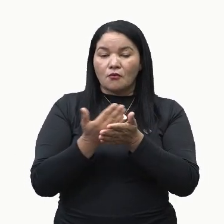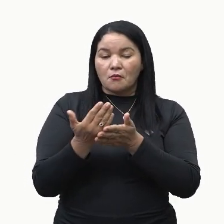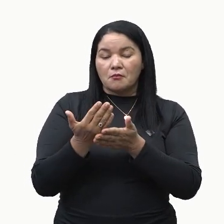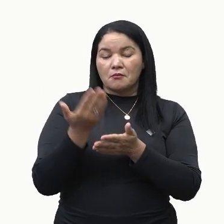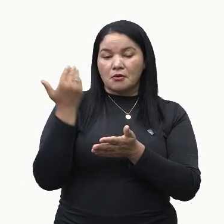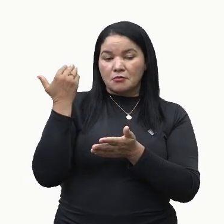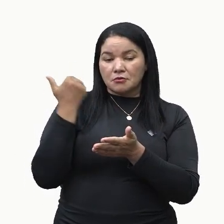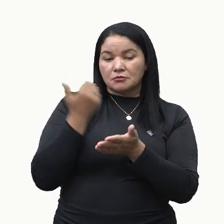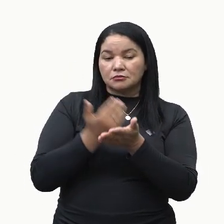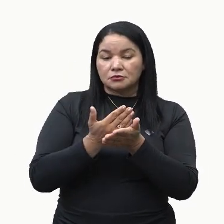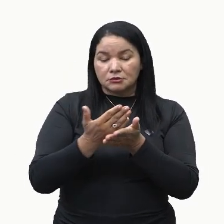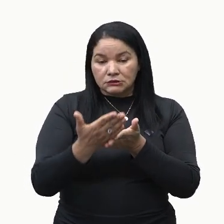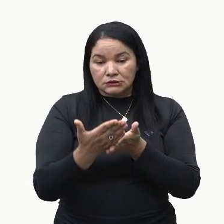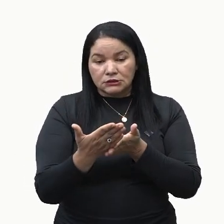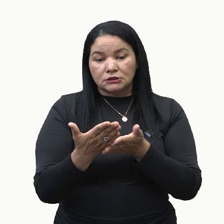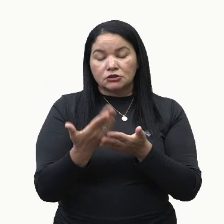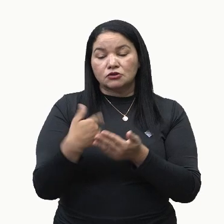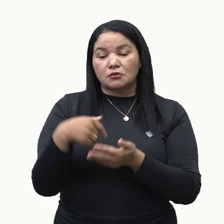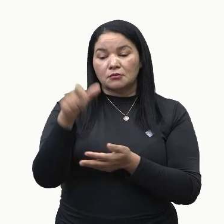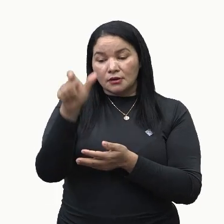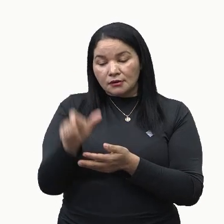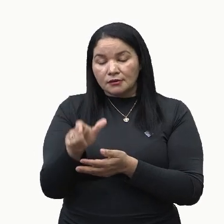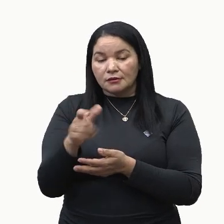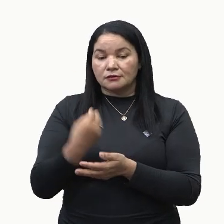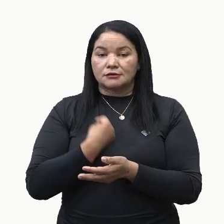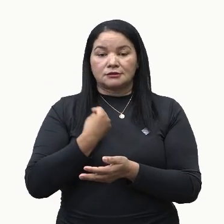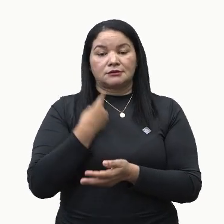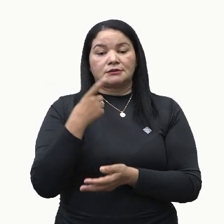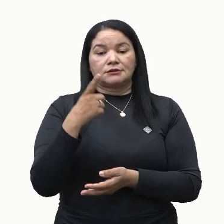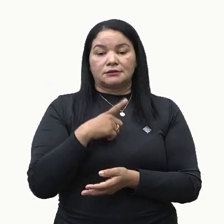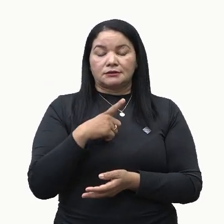já existia. Notem que aí